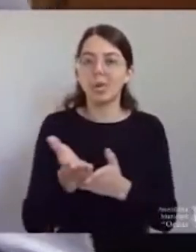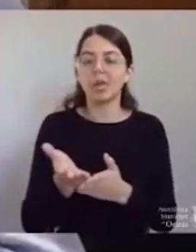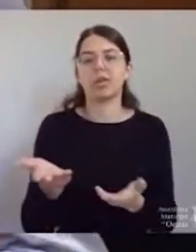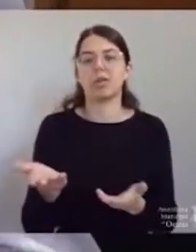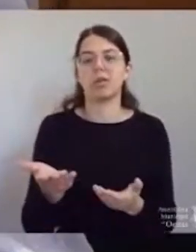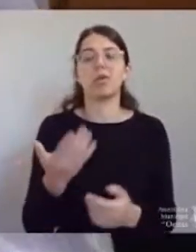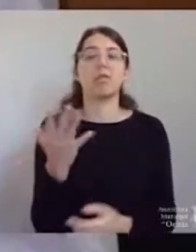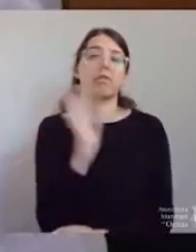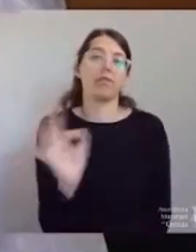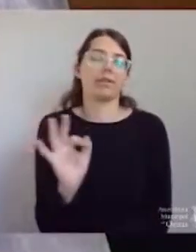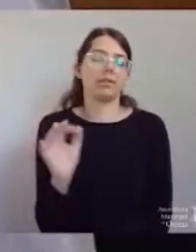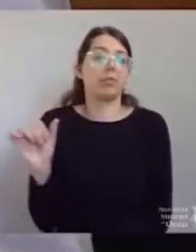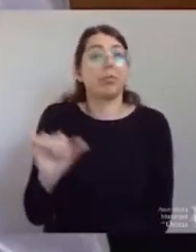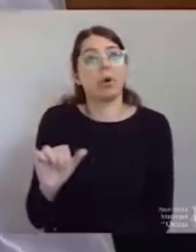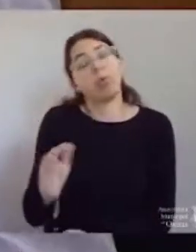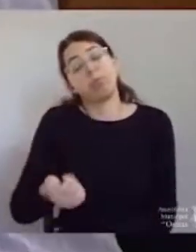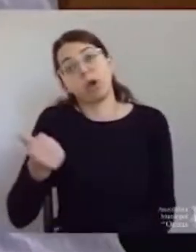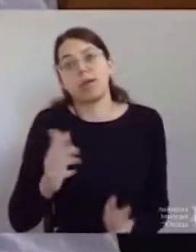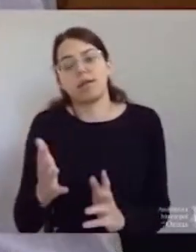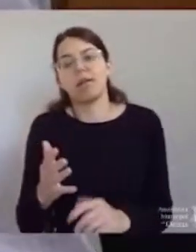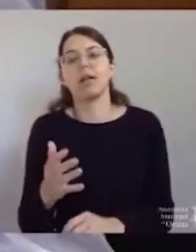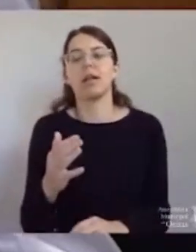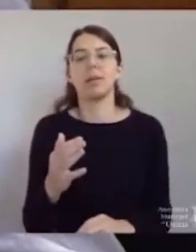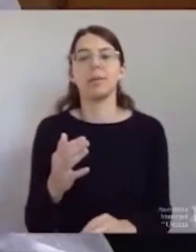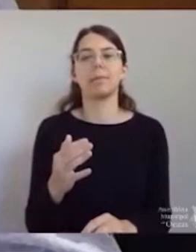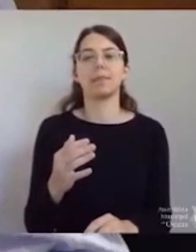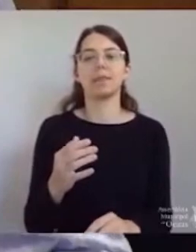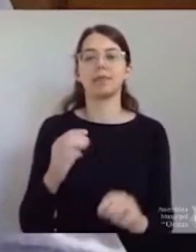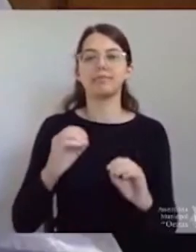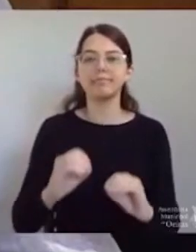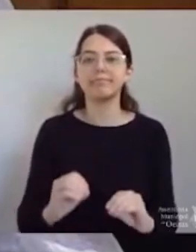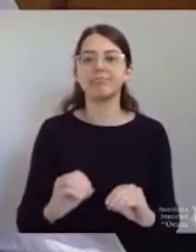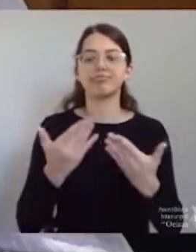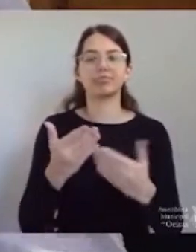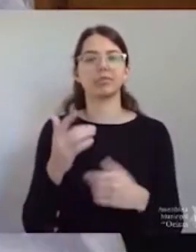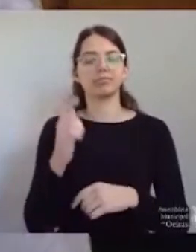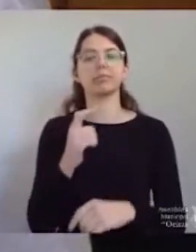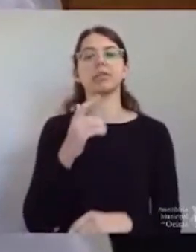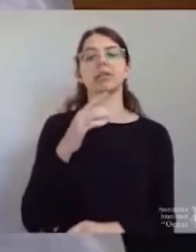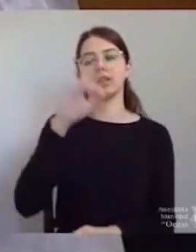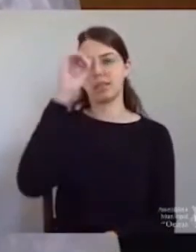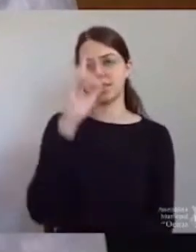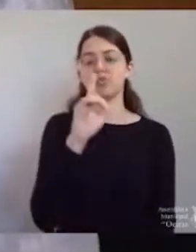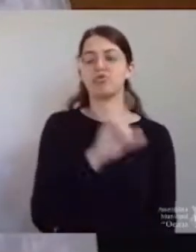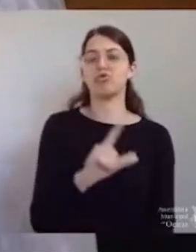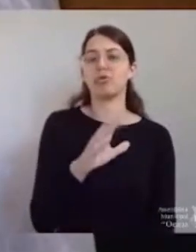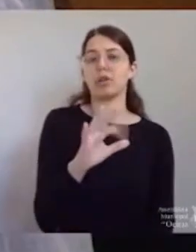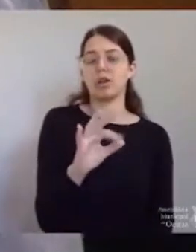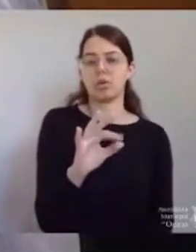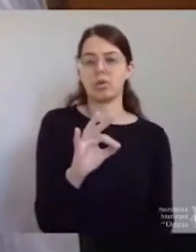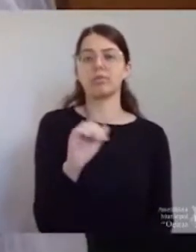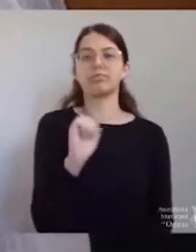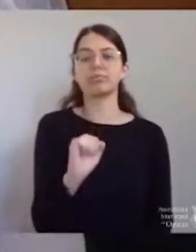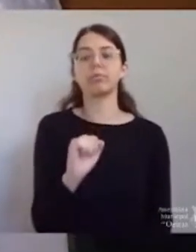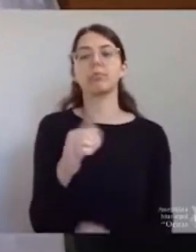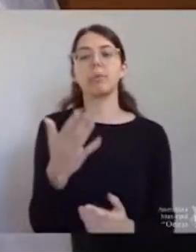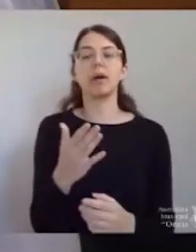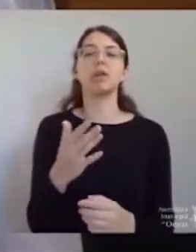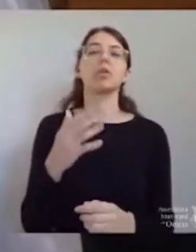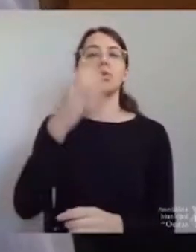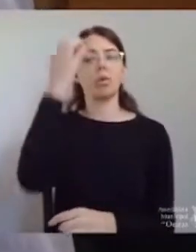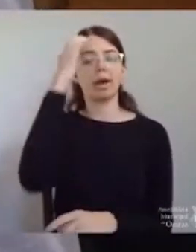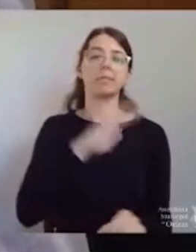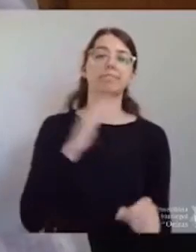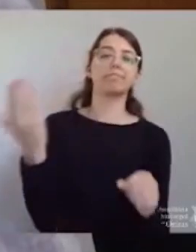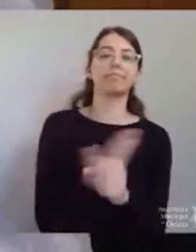ainda, ou melhor ainda, festejam o tiro inicial da Bastilha, em 14 de julho. Mas não vão festejar nem a decapitação do rei, nem